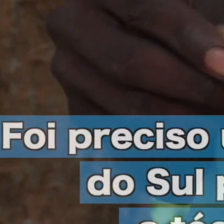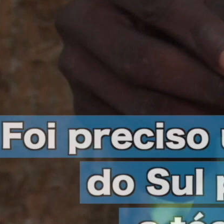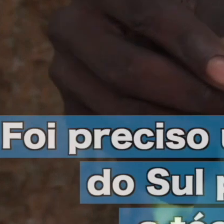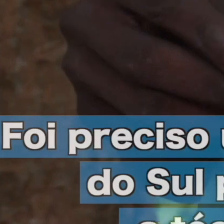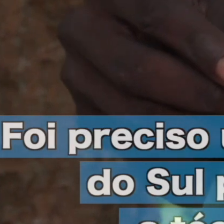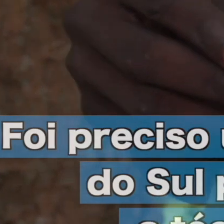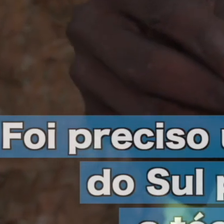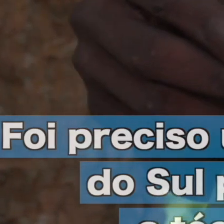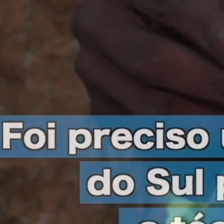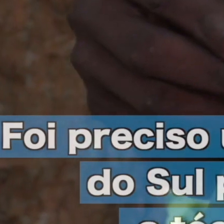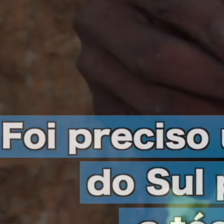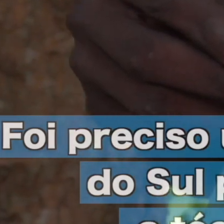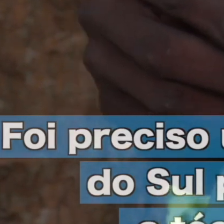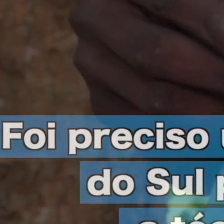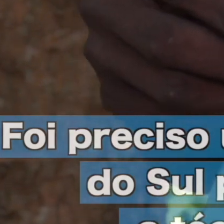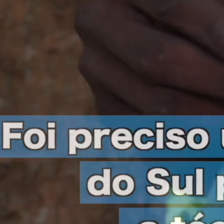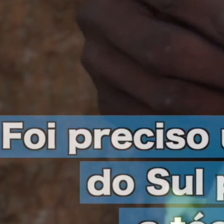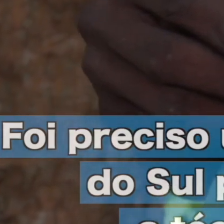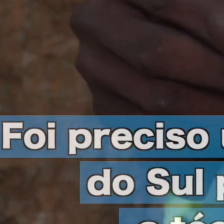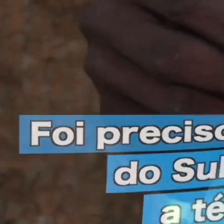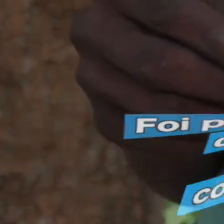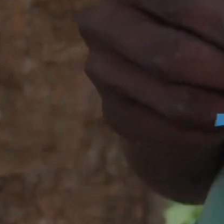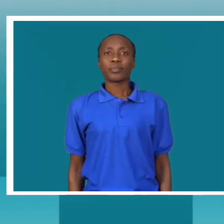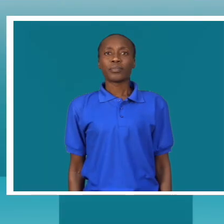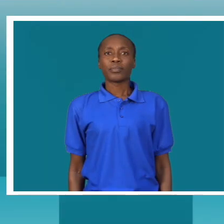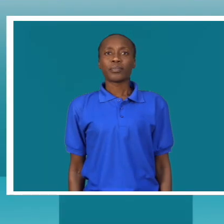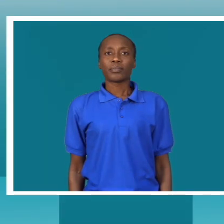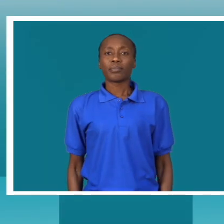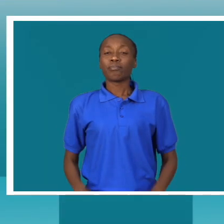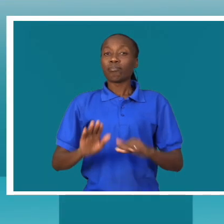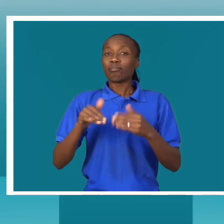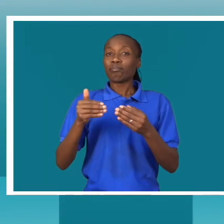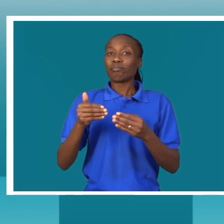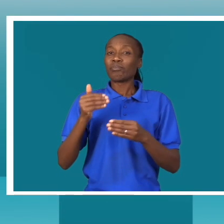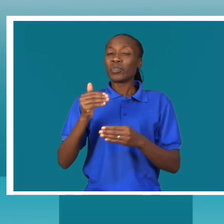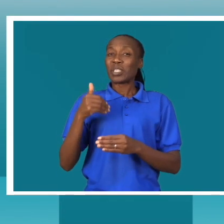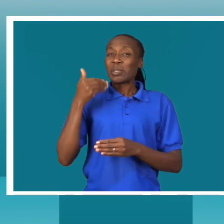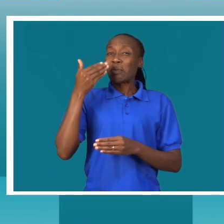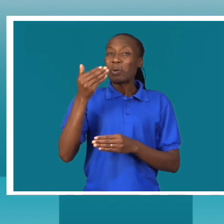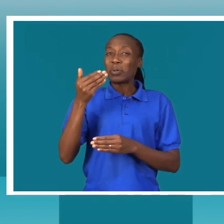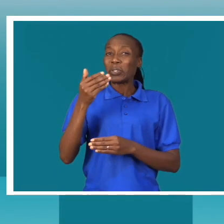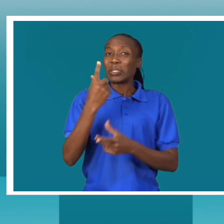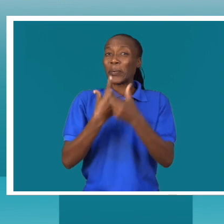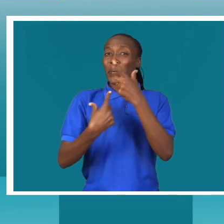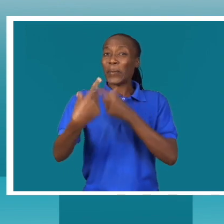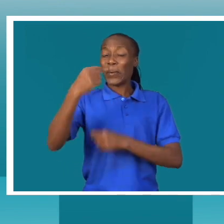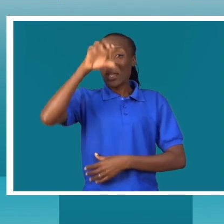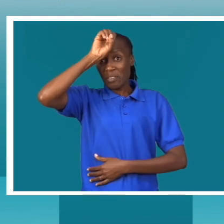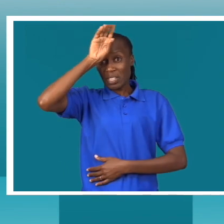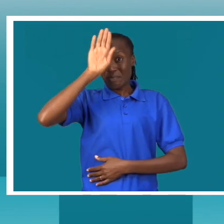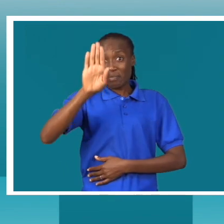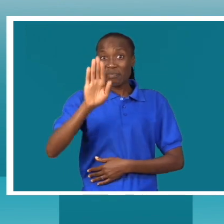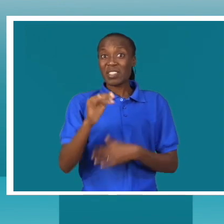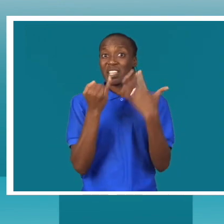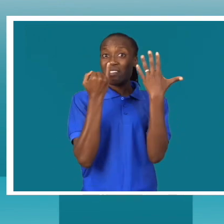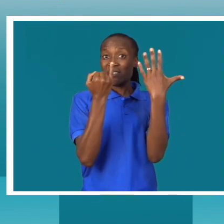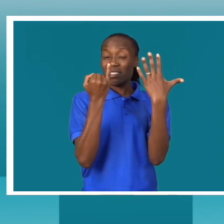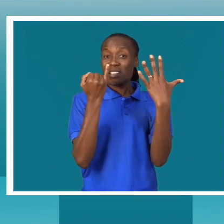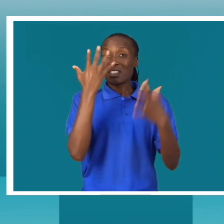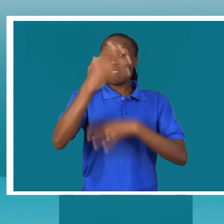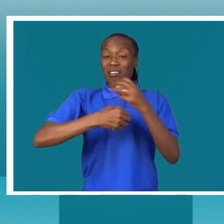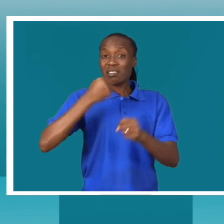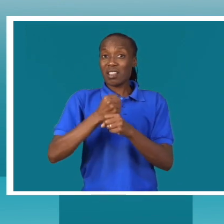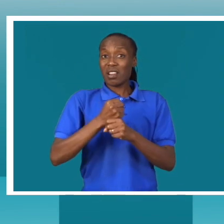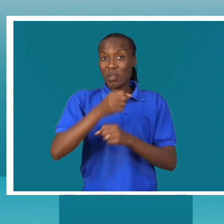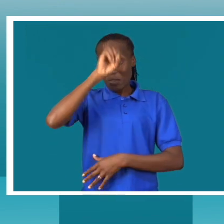de invasão nem vende o só viva trabalhei e já nos na áfrica do sul às vezes usávamos